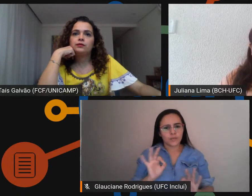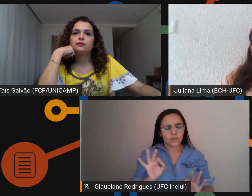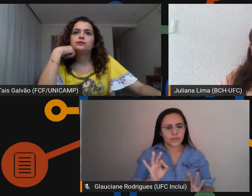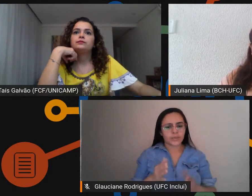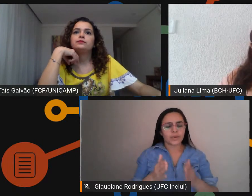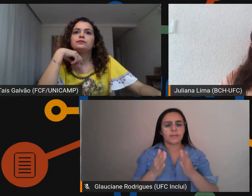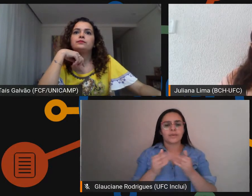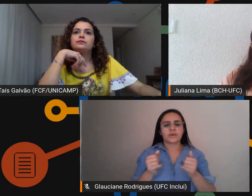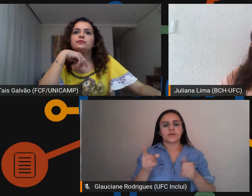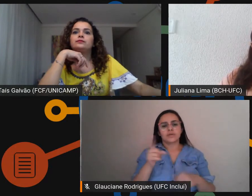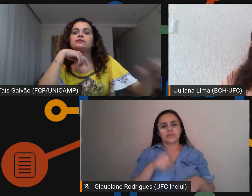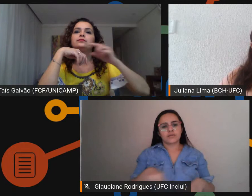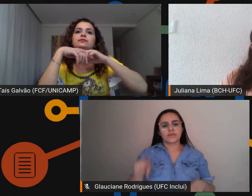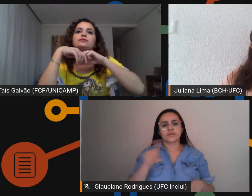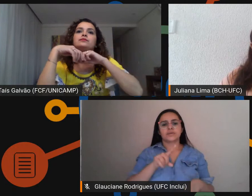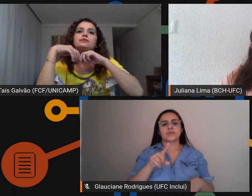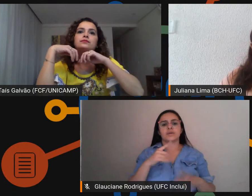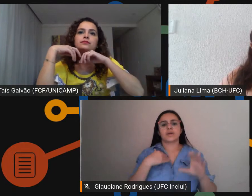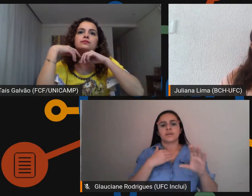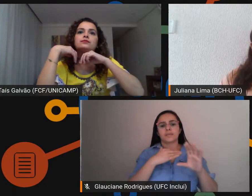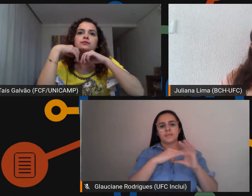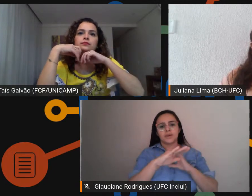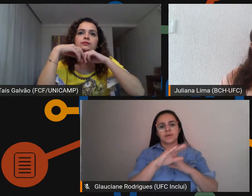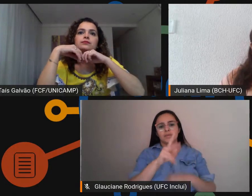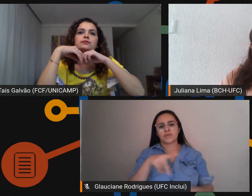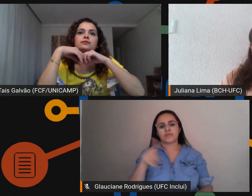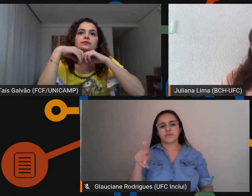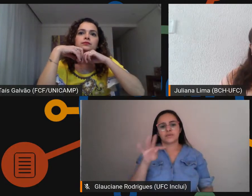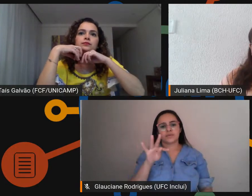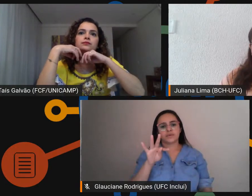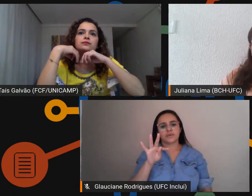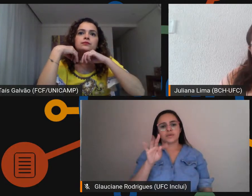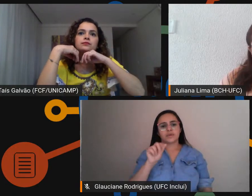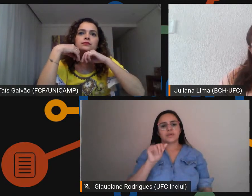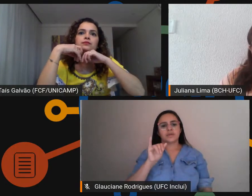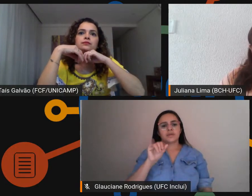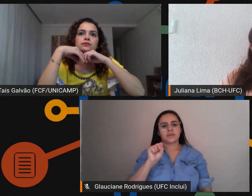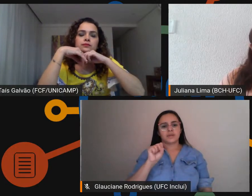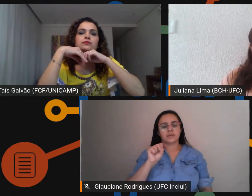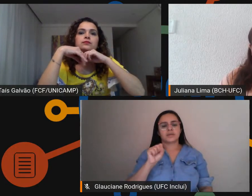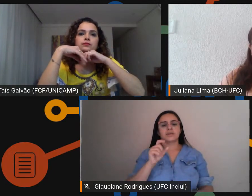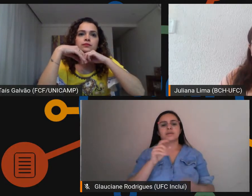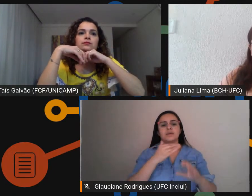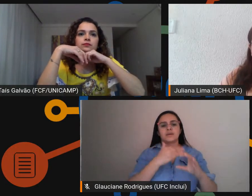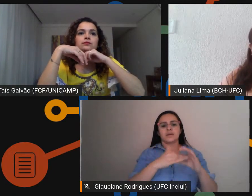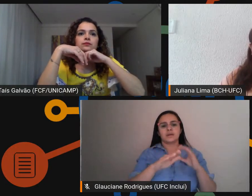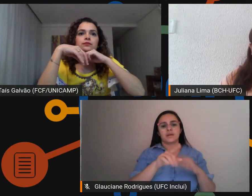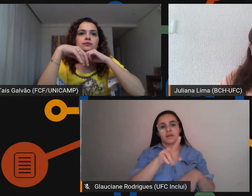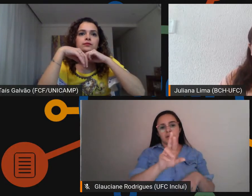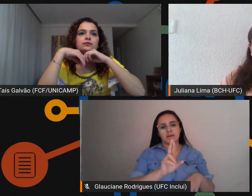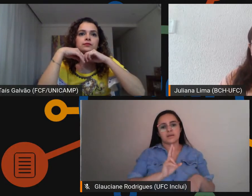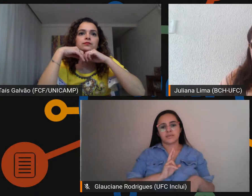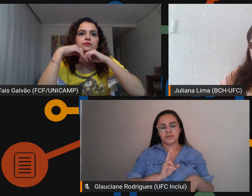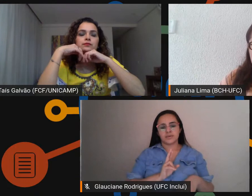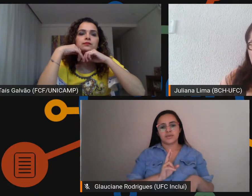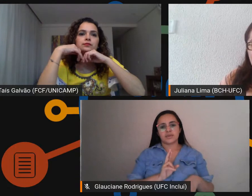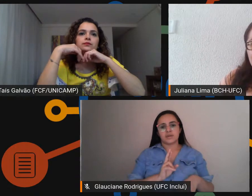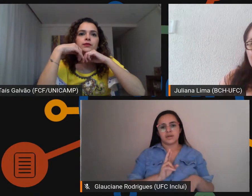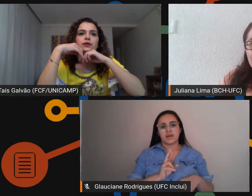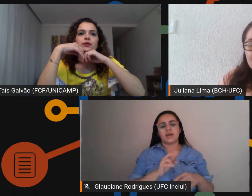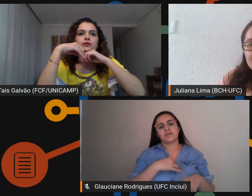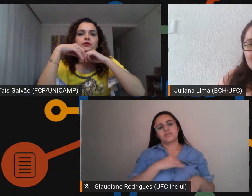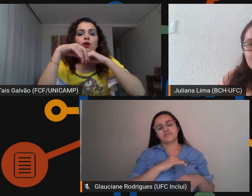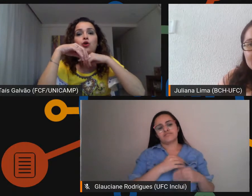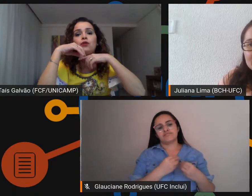pedir a vocês que eu encaminhe para o e-mail da professora Thais, e ela faça essa gentileza de nos responder, e eu encaminho para vocês,